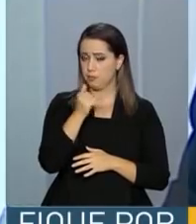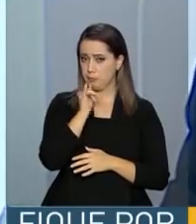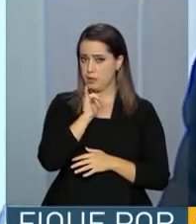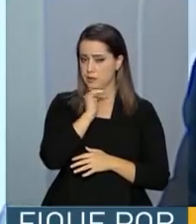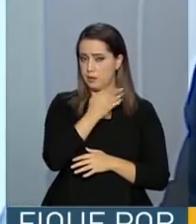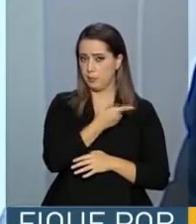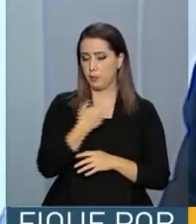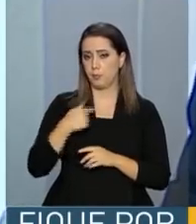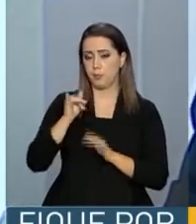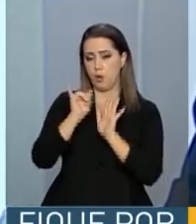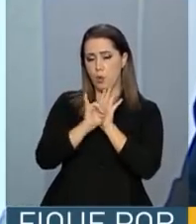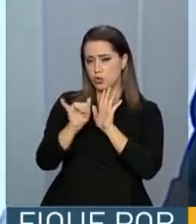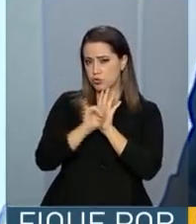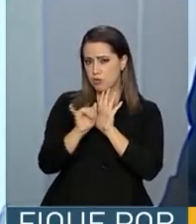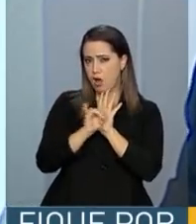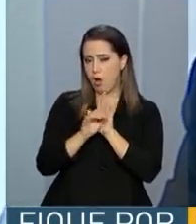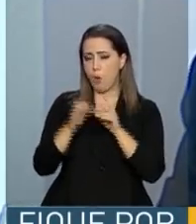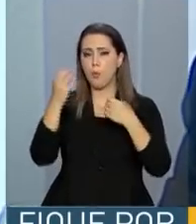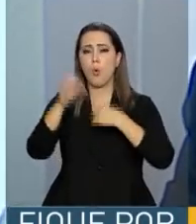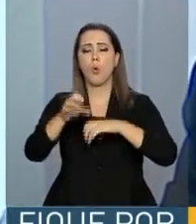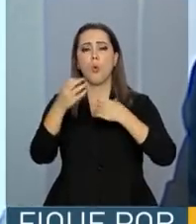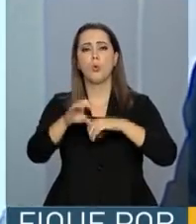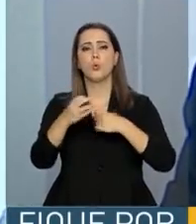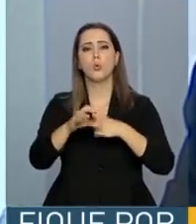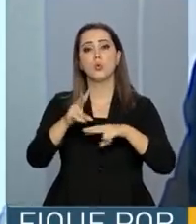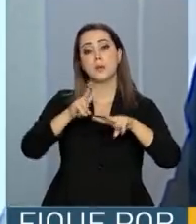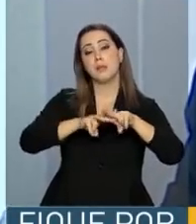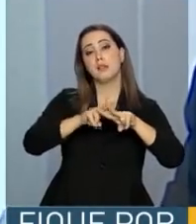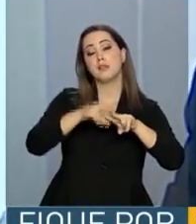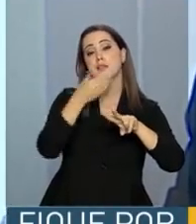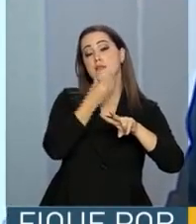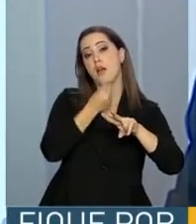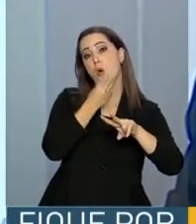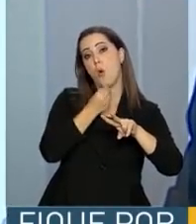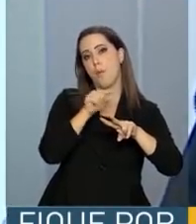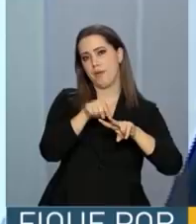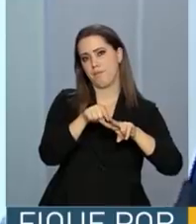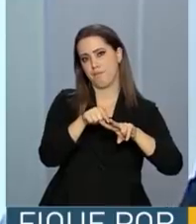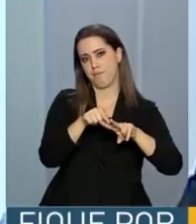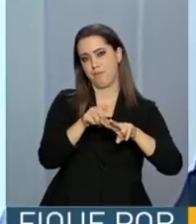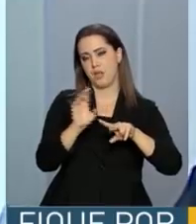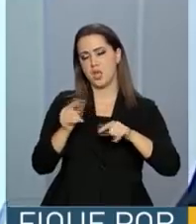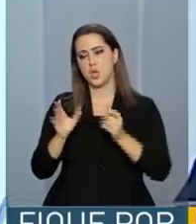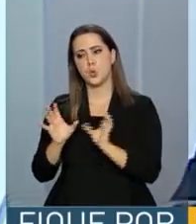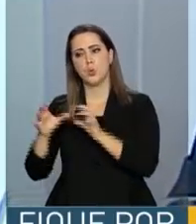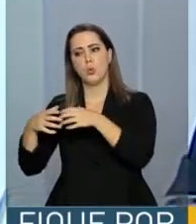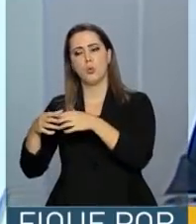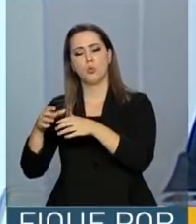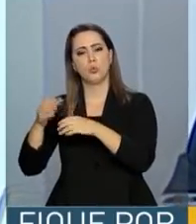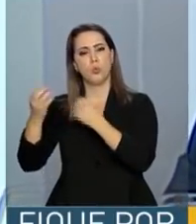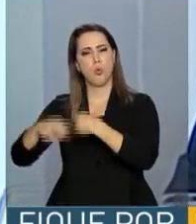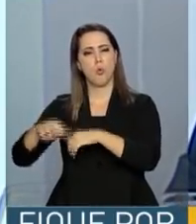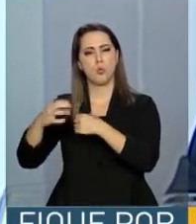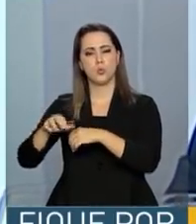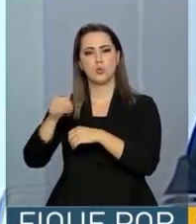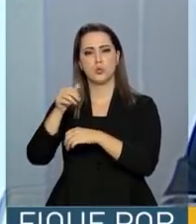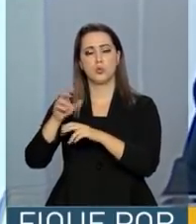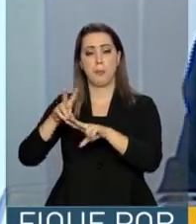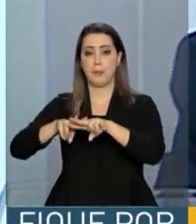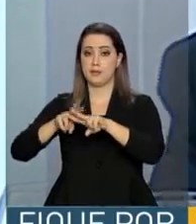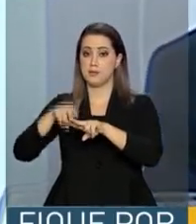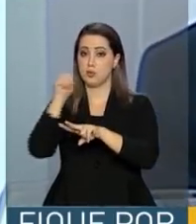coloco no edital para este concurso a masculina só se admite homens para feminina só se admite mulheres